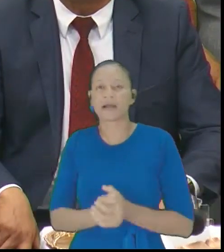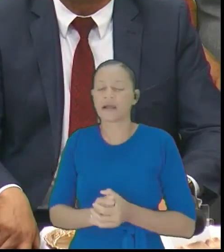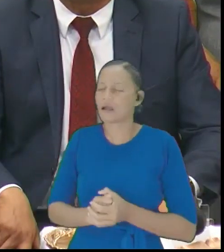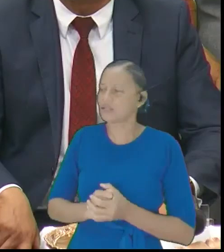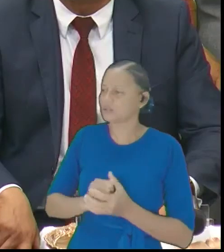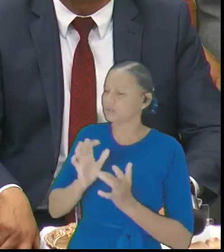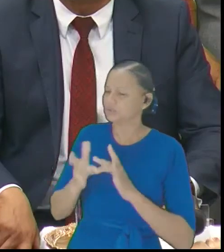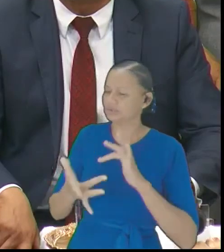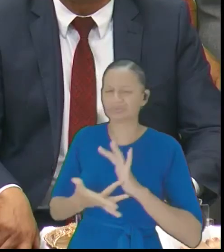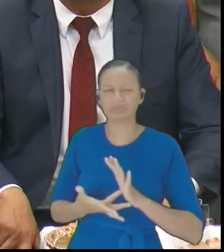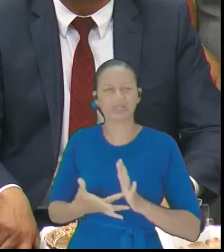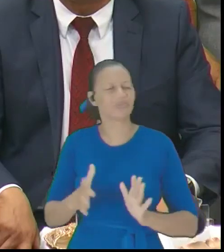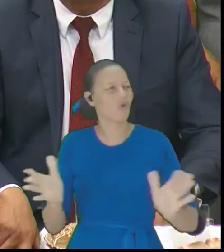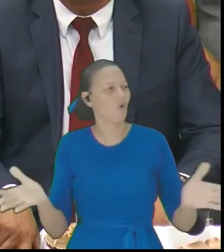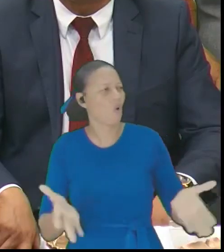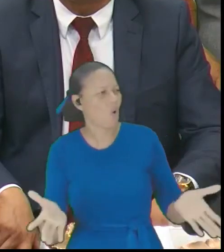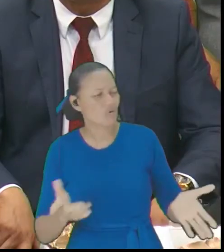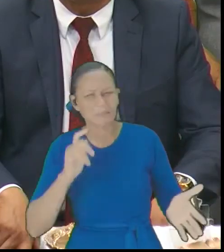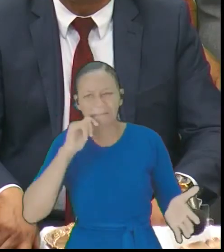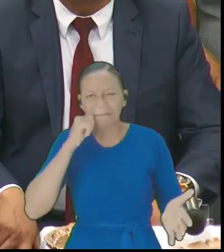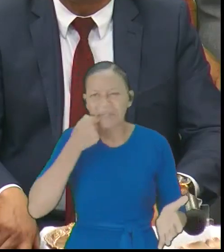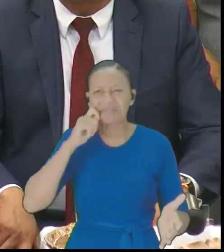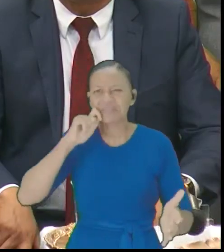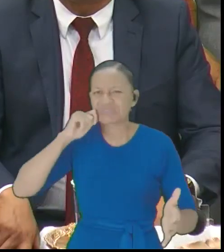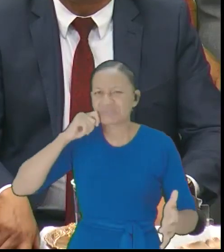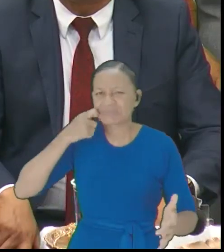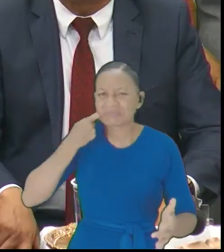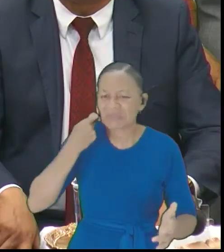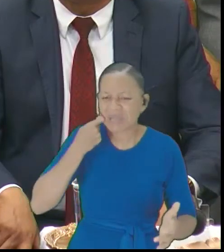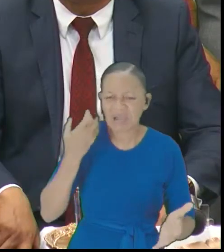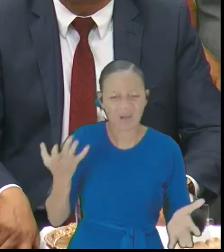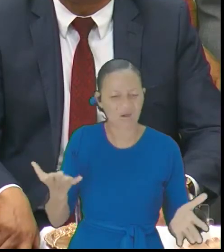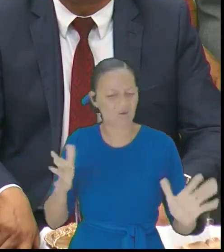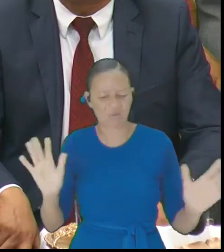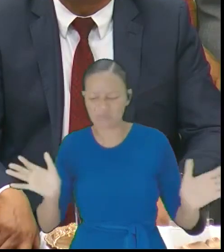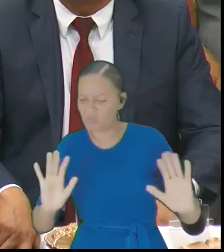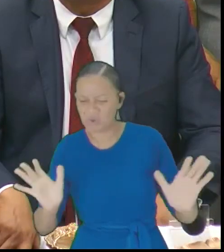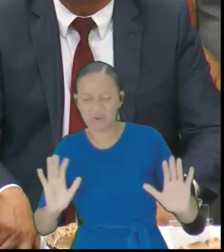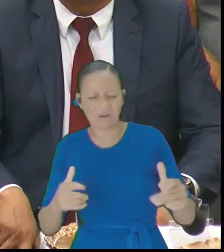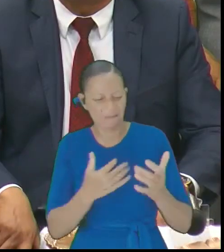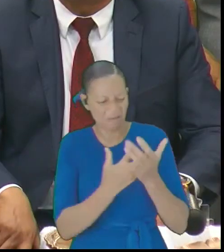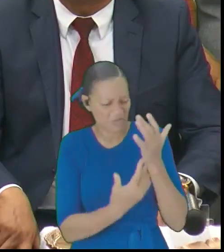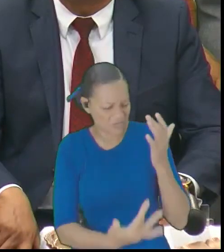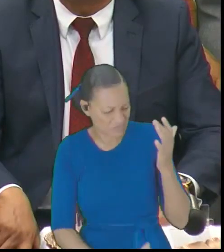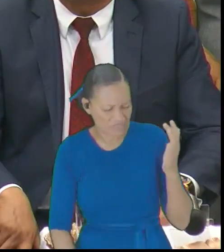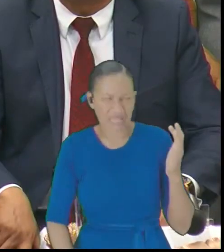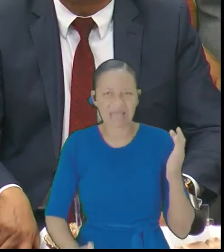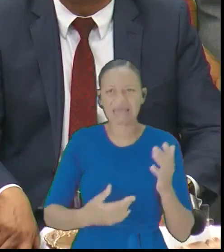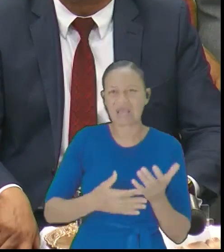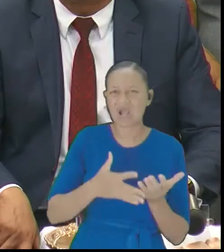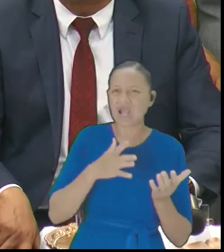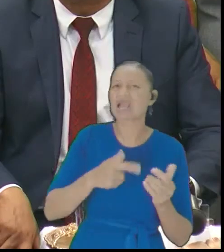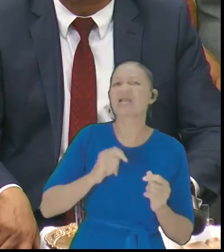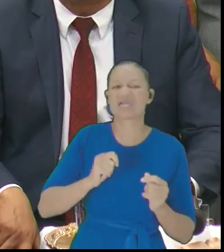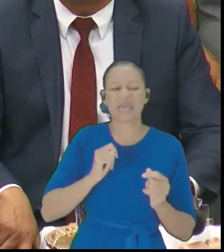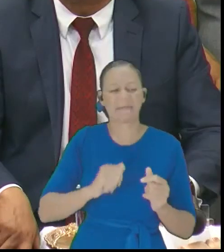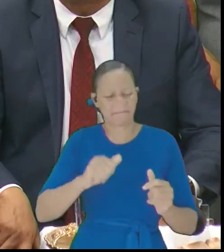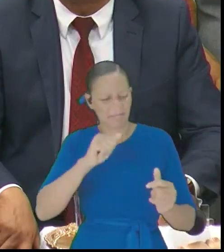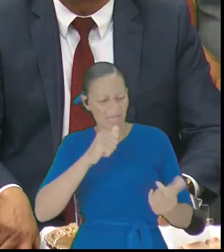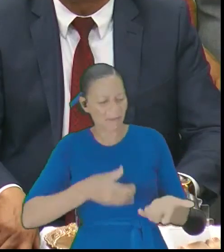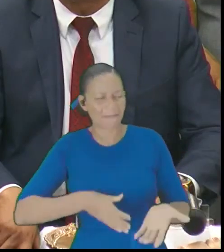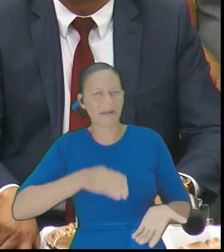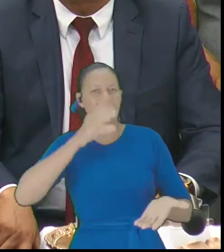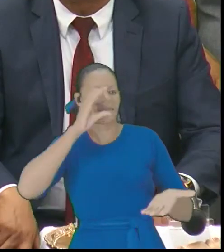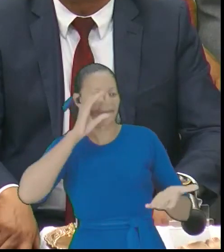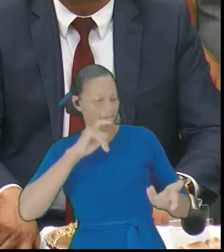ter pão, nem tem peixe, nem tem vinho, o que foi? Não, hoje é o seguinte, a minha carne é comida, o meu sangue é bebida. Eles gritaram: duro é esse discurso, não vai